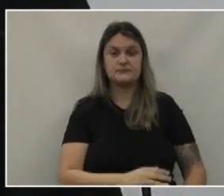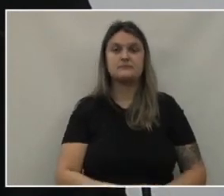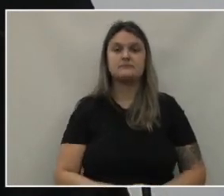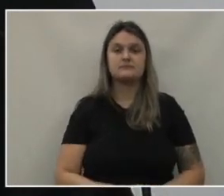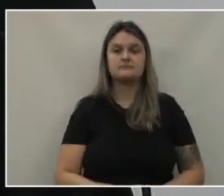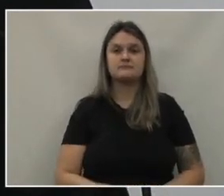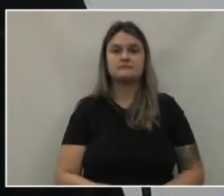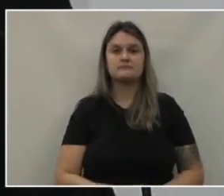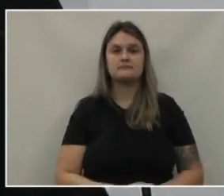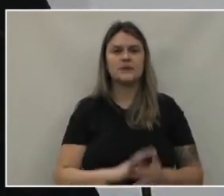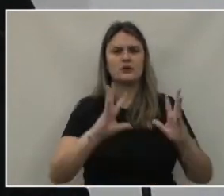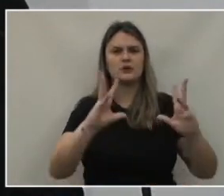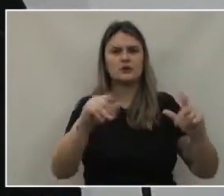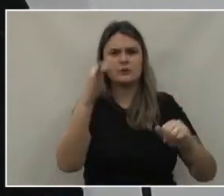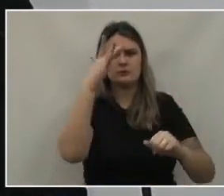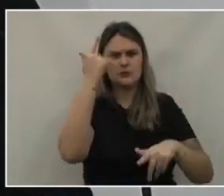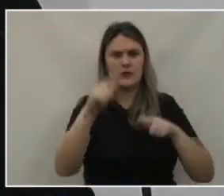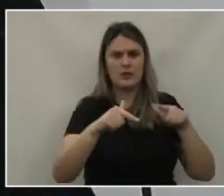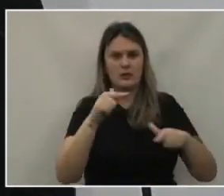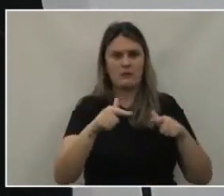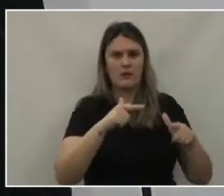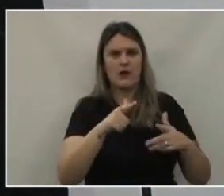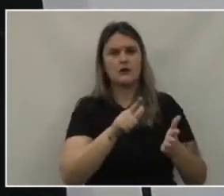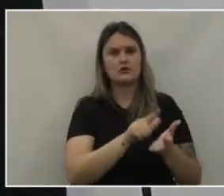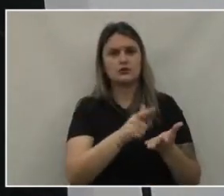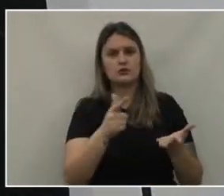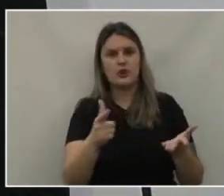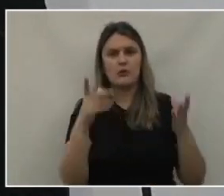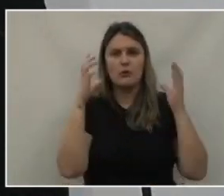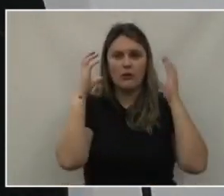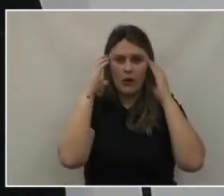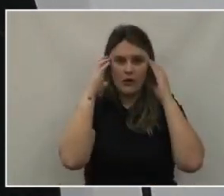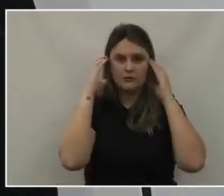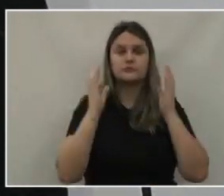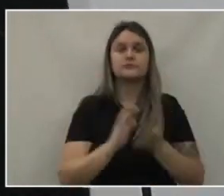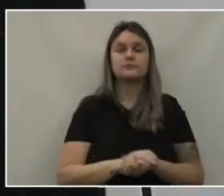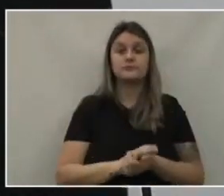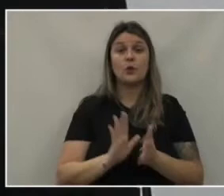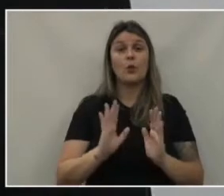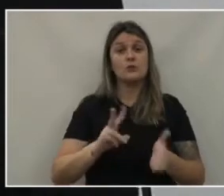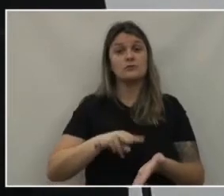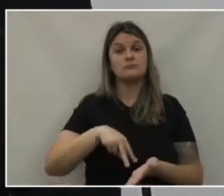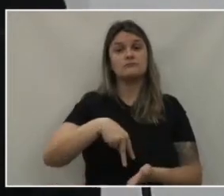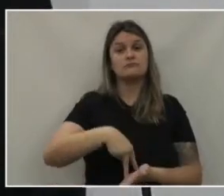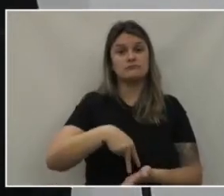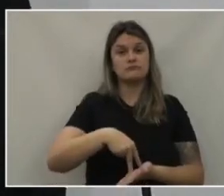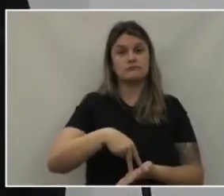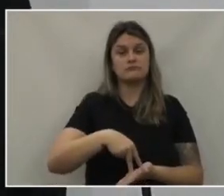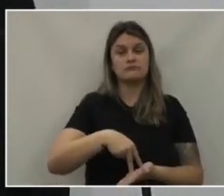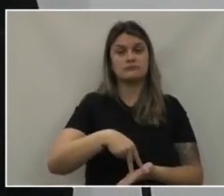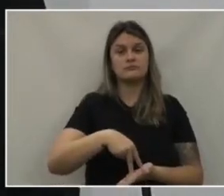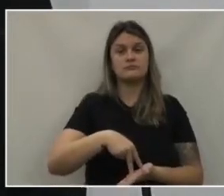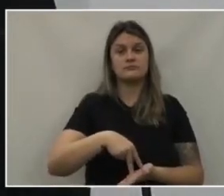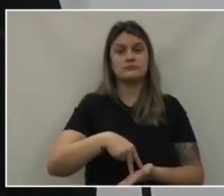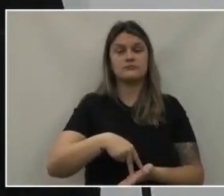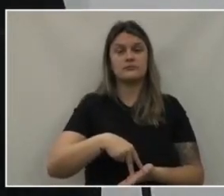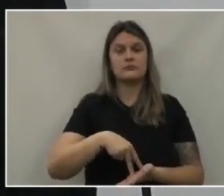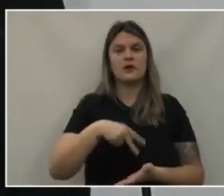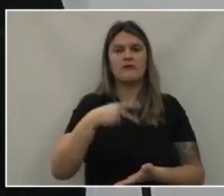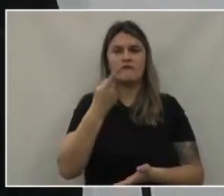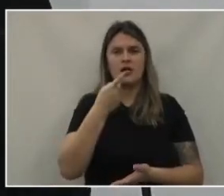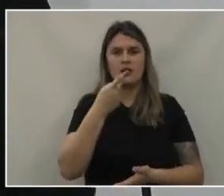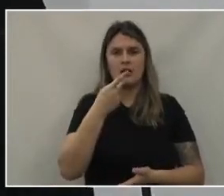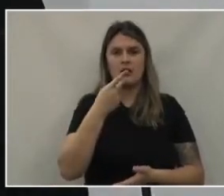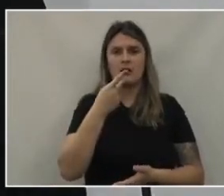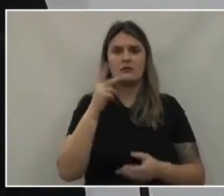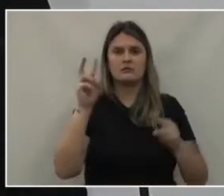e a imprensa falada e escrita que aqui está. O que me traz hoje na tribuna desta casa é poder falar a respeito